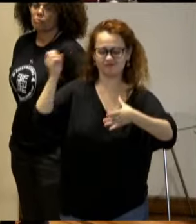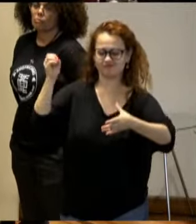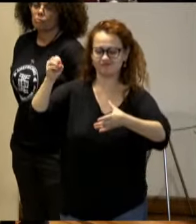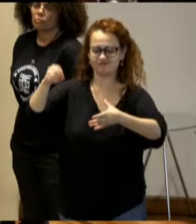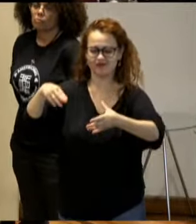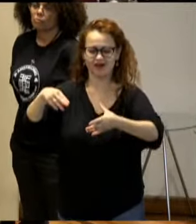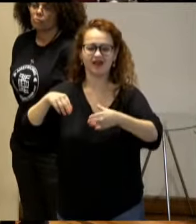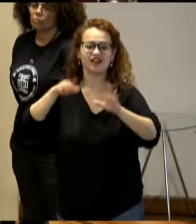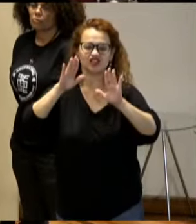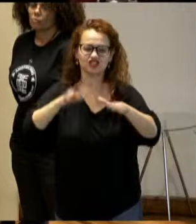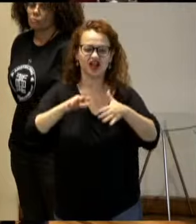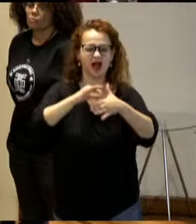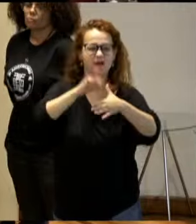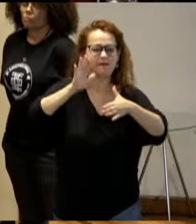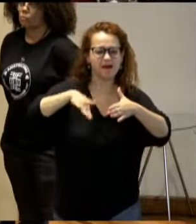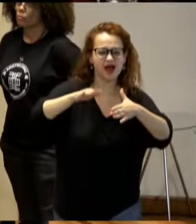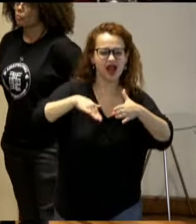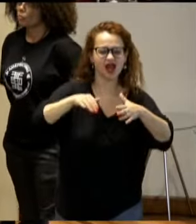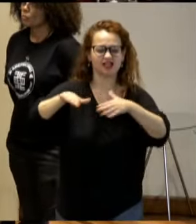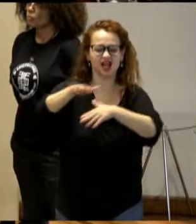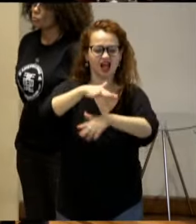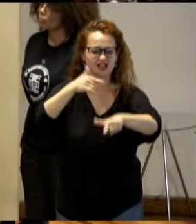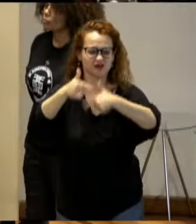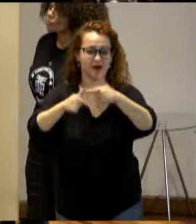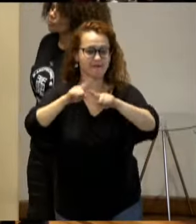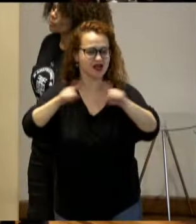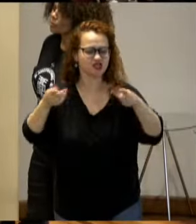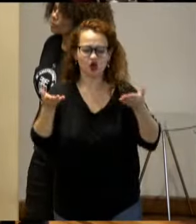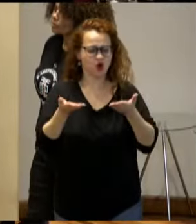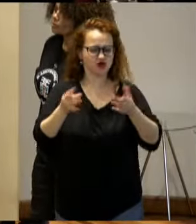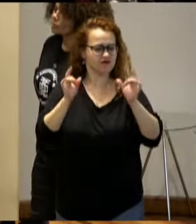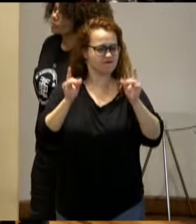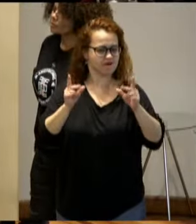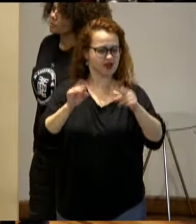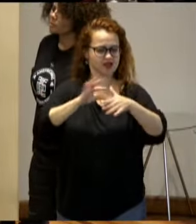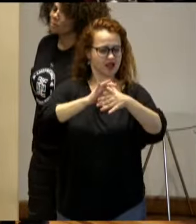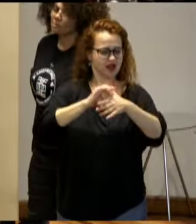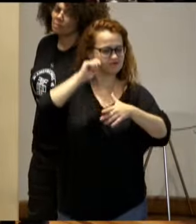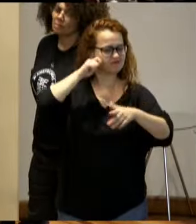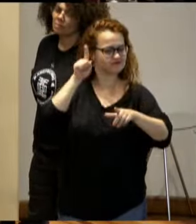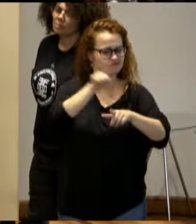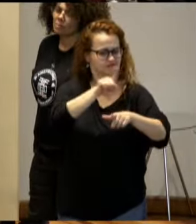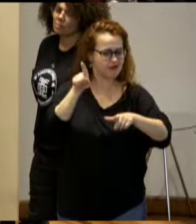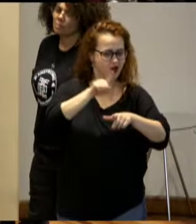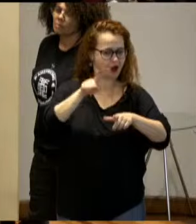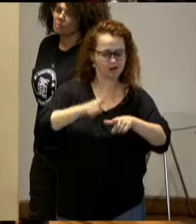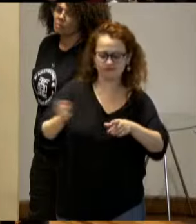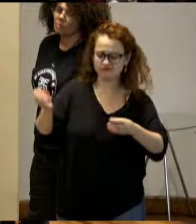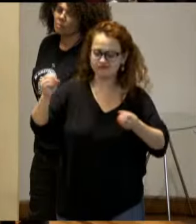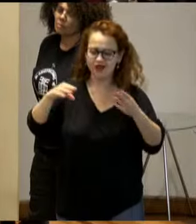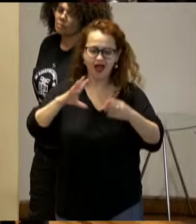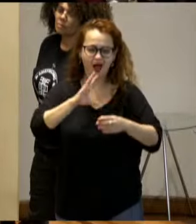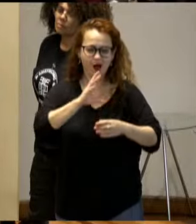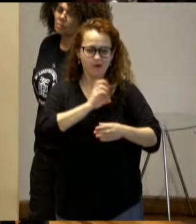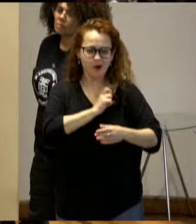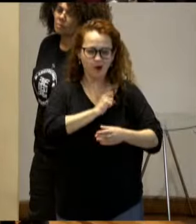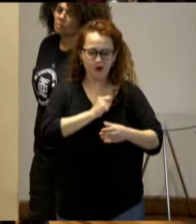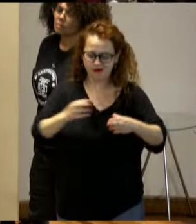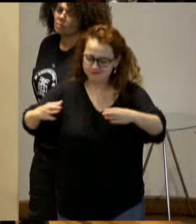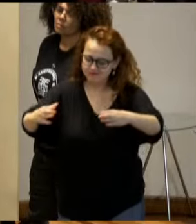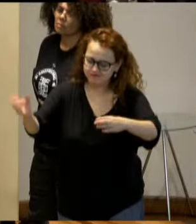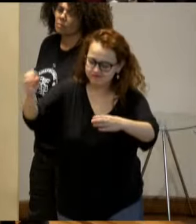mais barata do mercado, mas hoje não está mais à venda. Reserve punhados de amorosidade